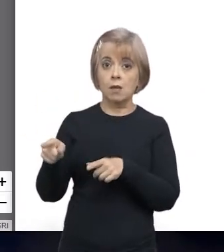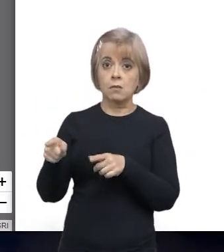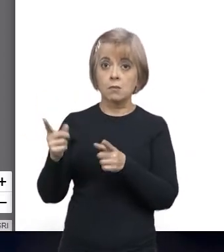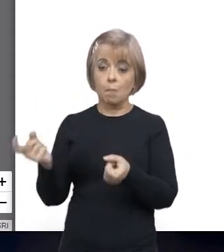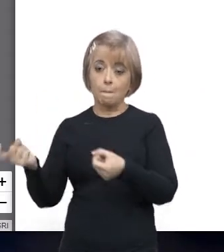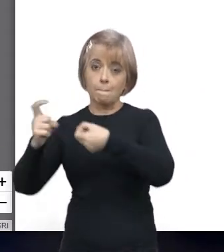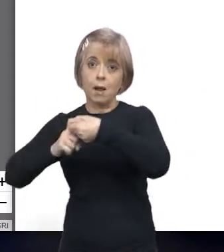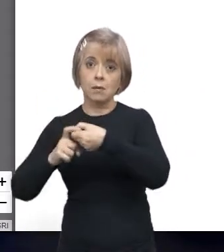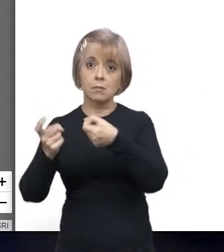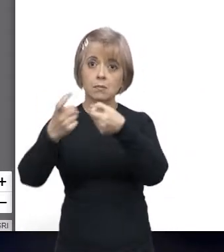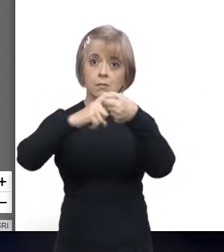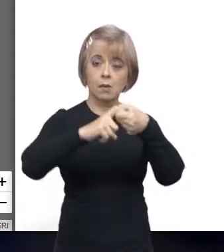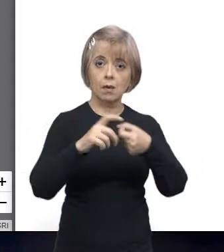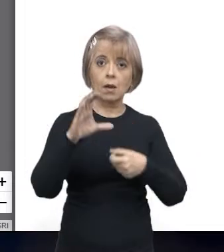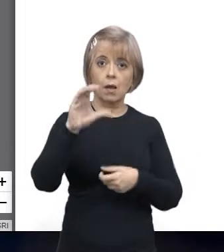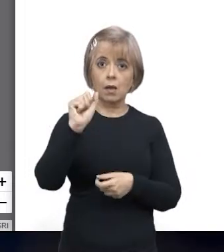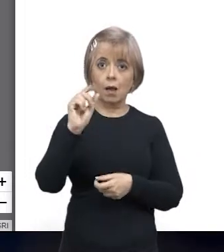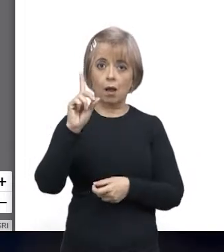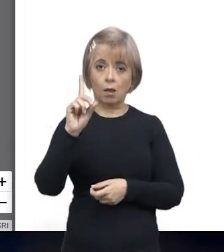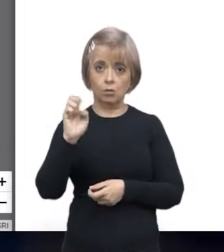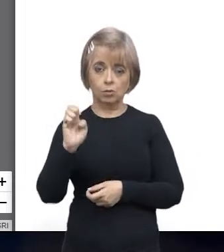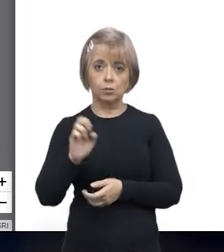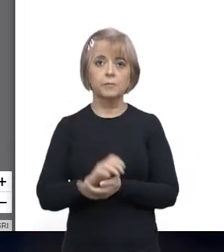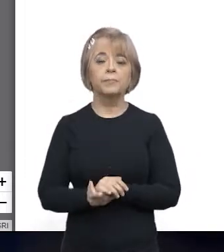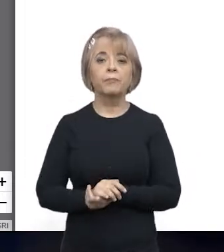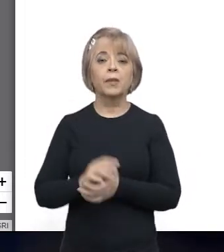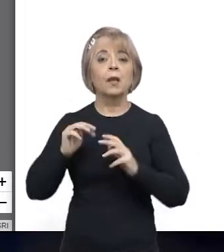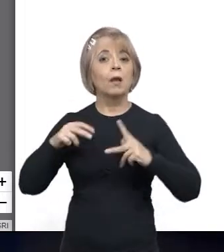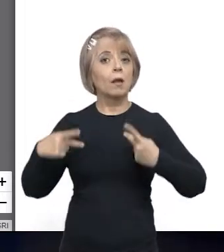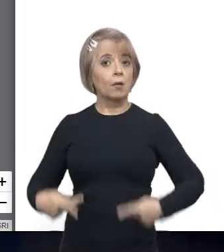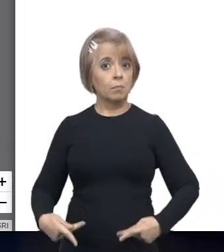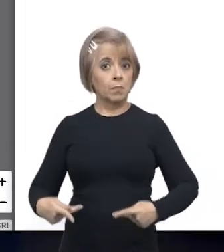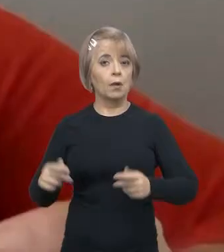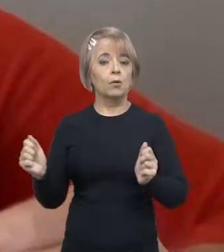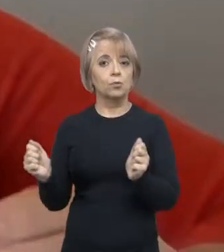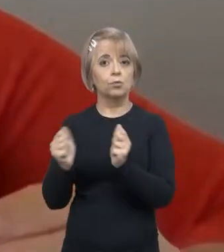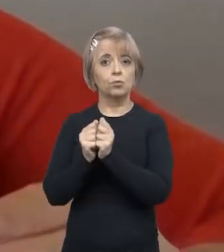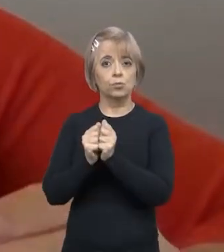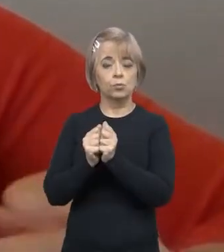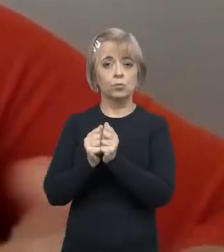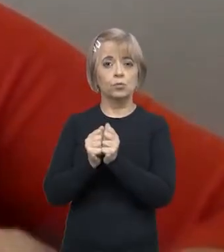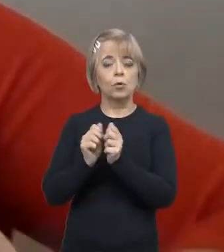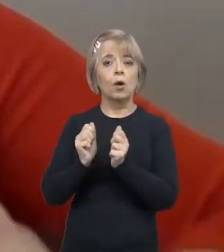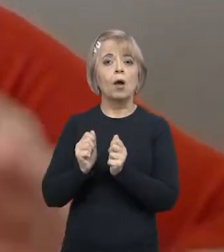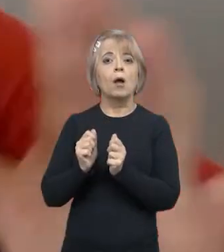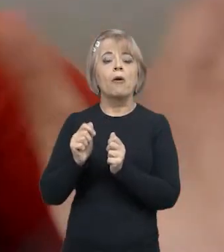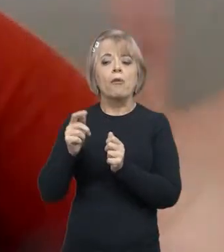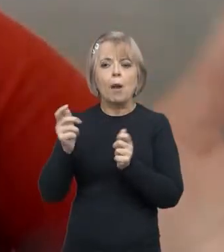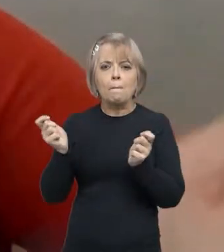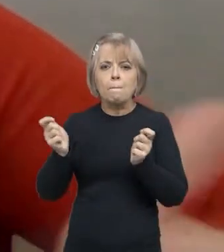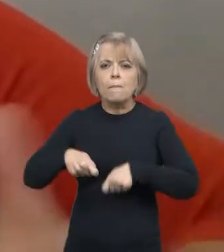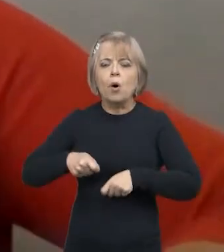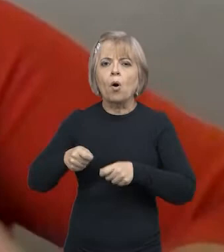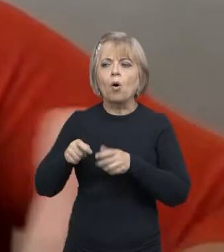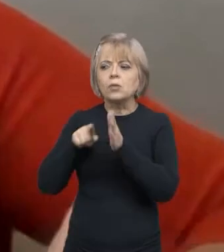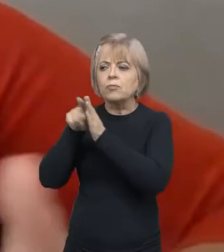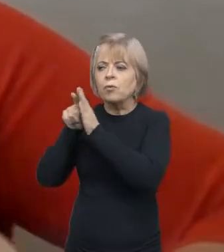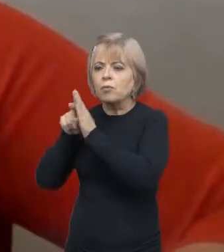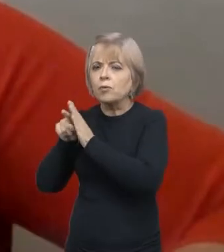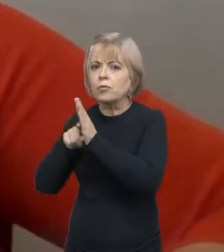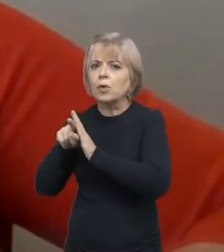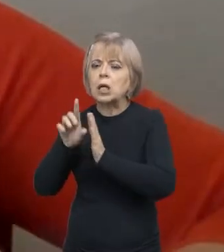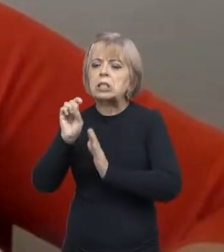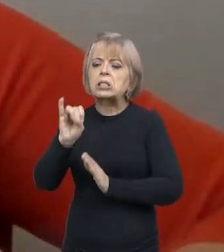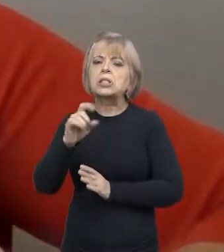CAD e com a própria ANP, permite que o Ministério Público ele verifique, através do algoritmo, se há